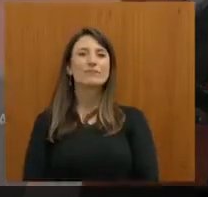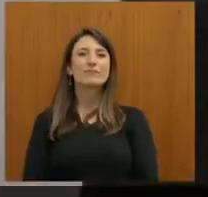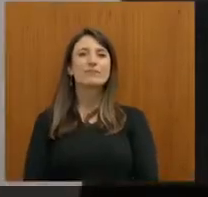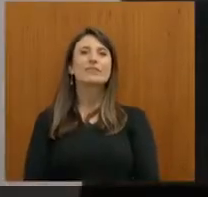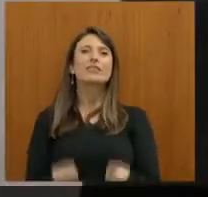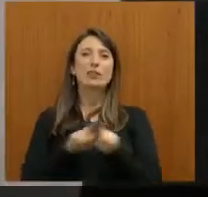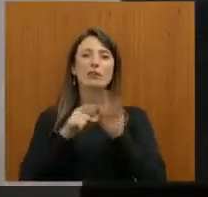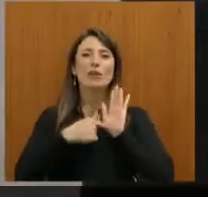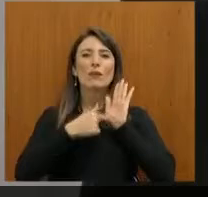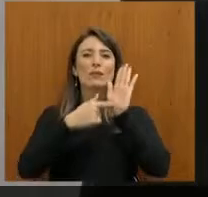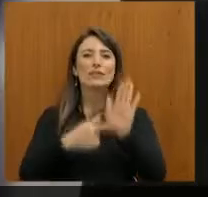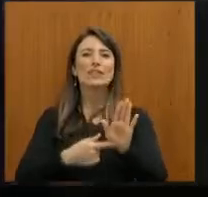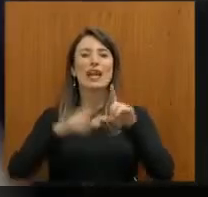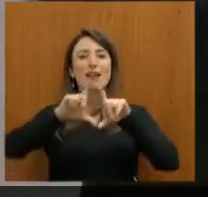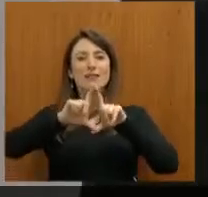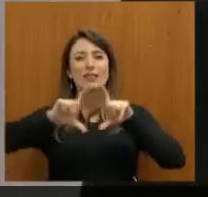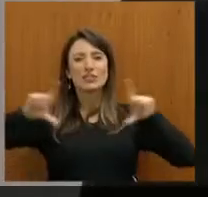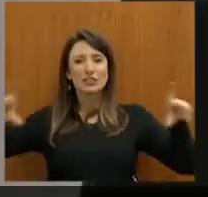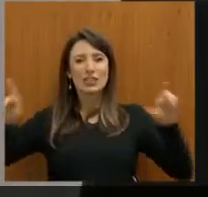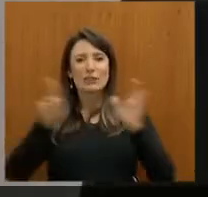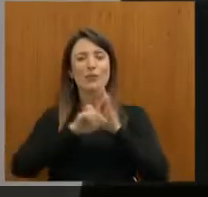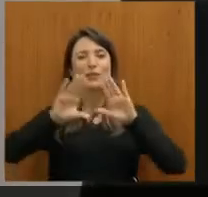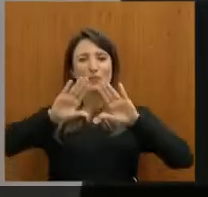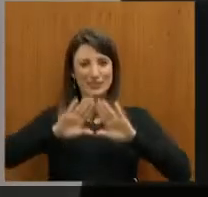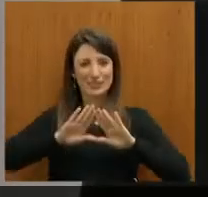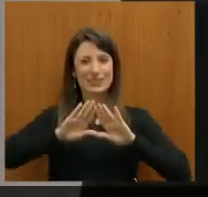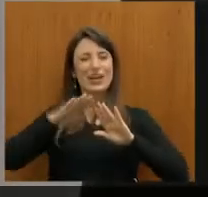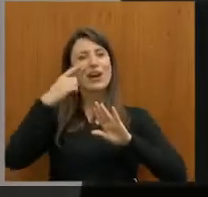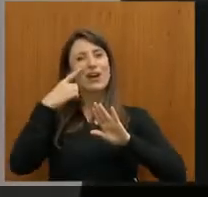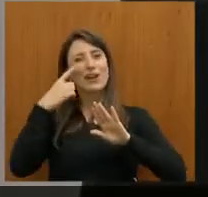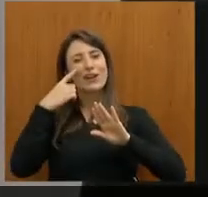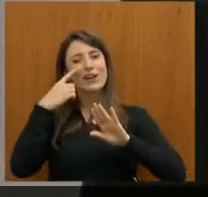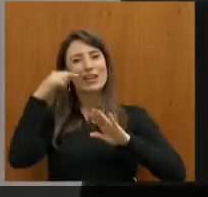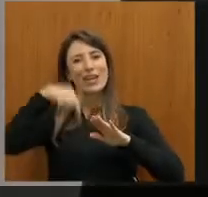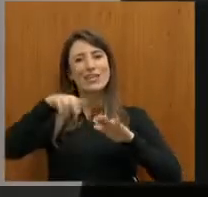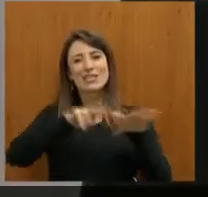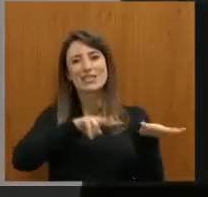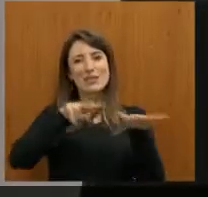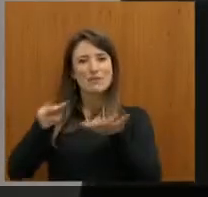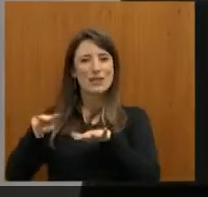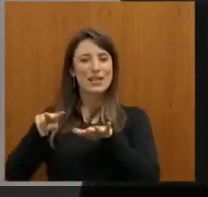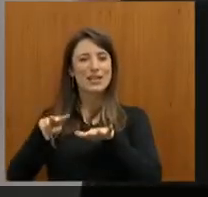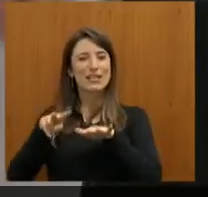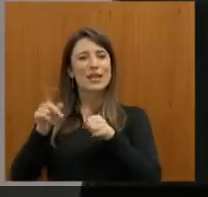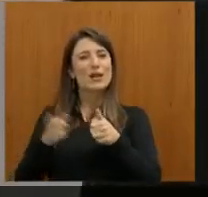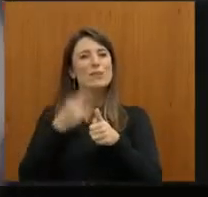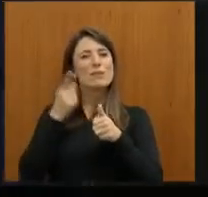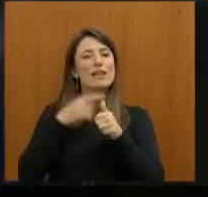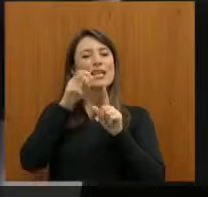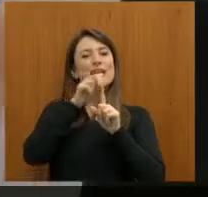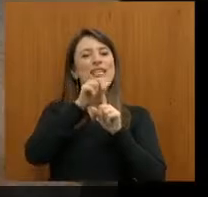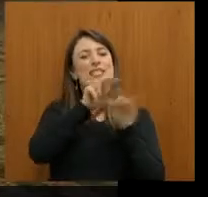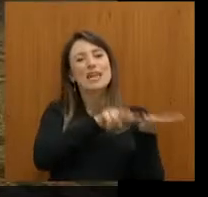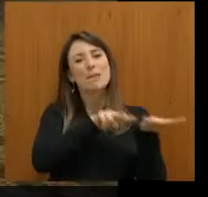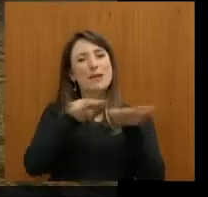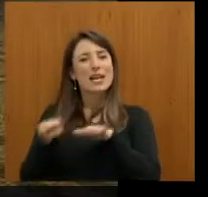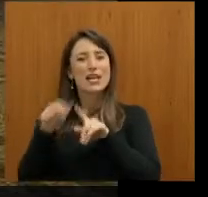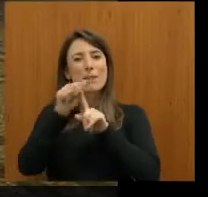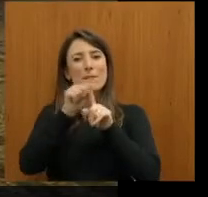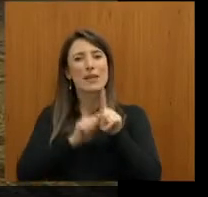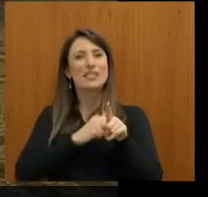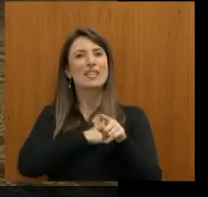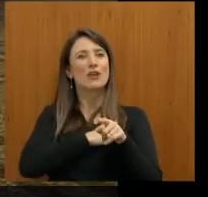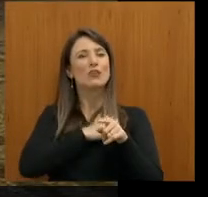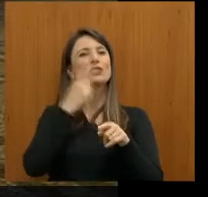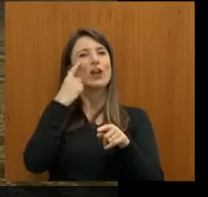da Assembleia Legislativa como ela está nessa semana primeira semana do mês de agosto a iluminada com a cor